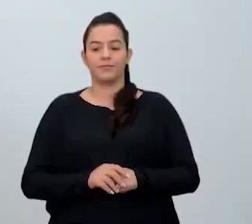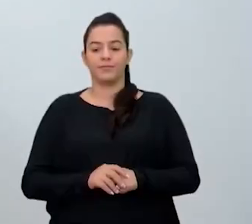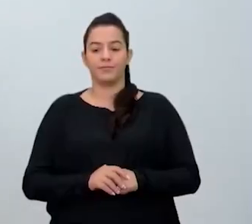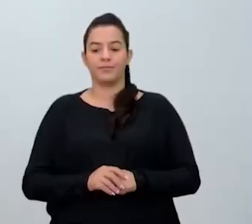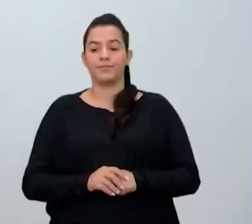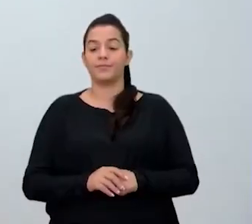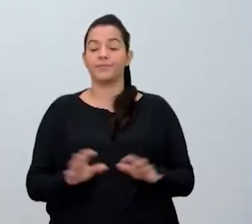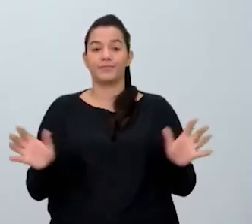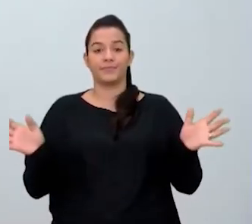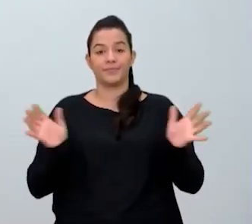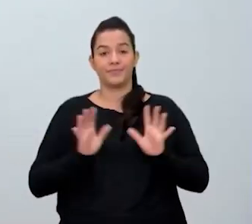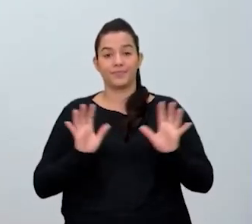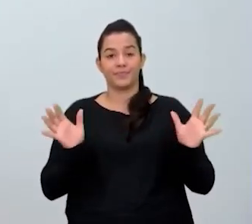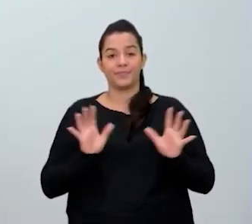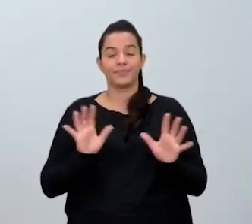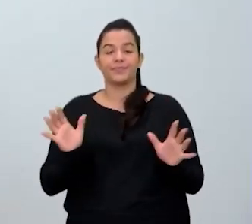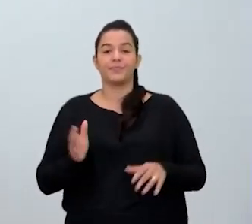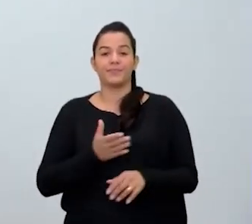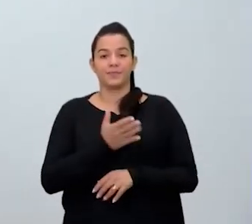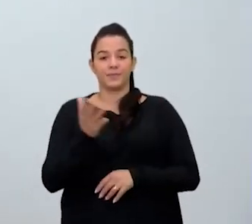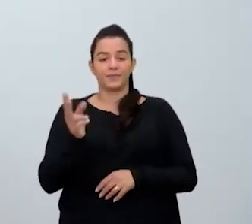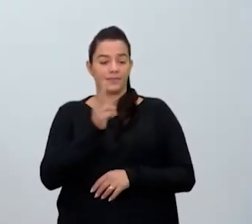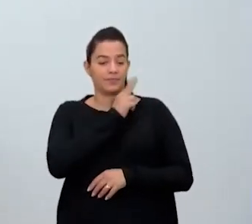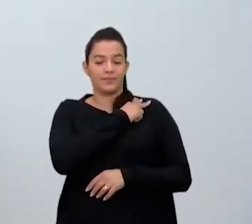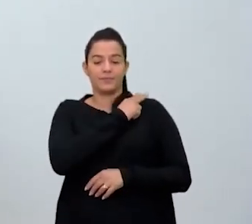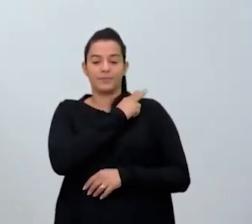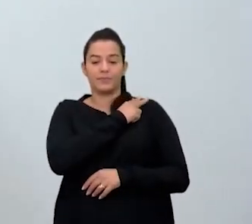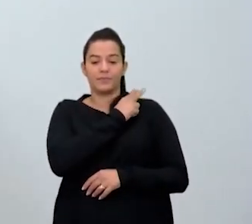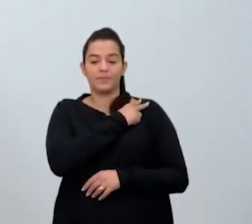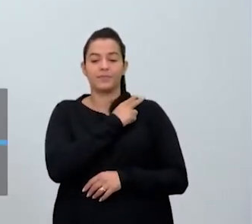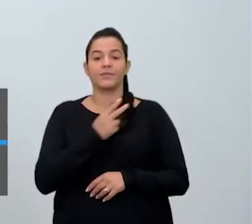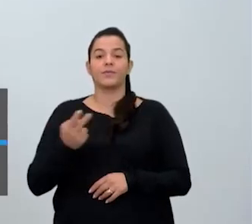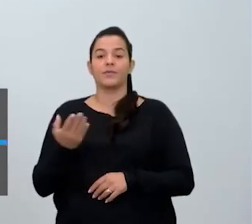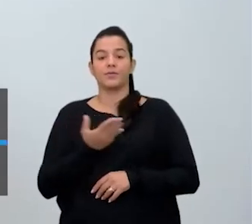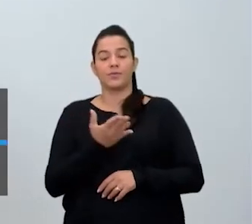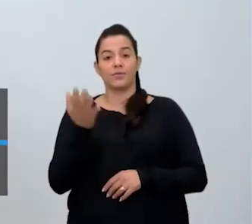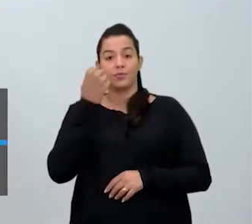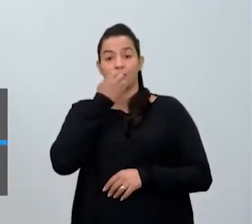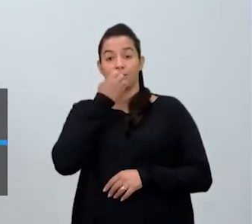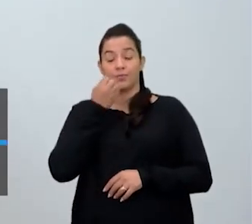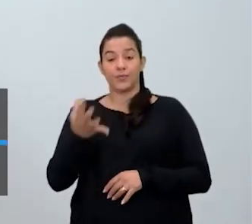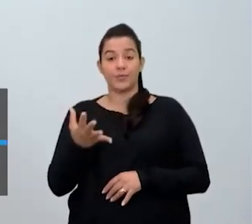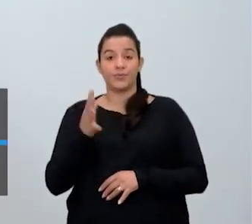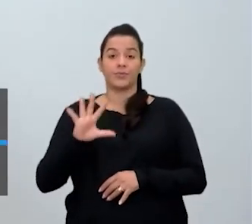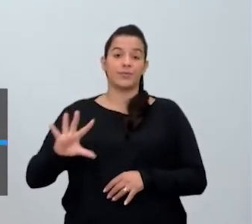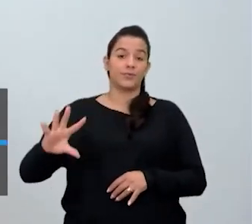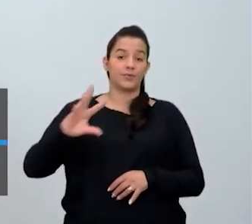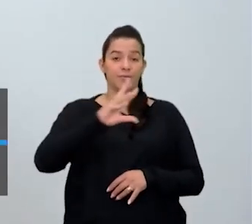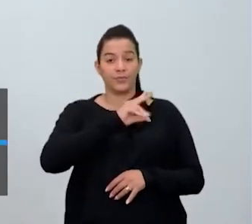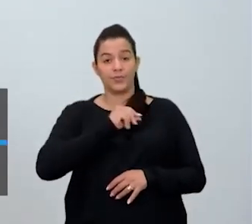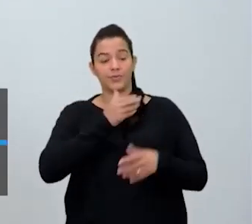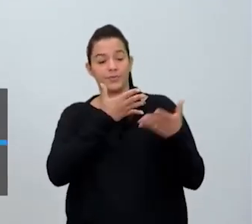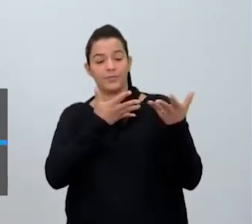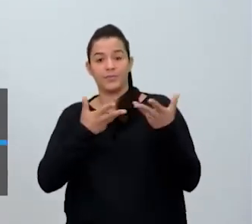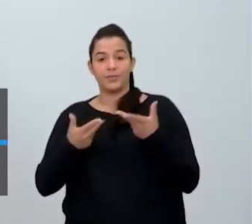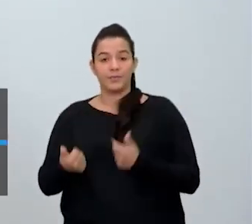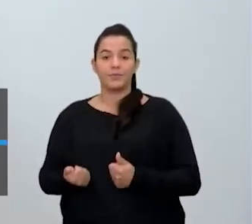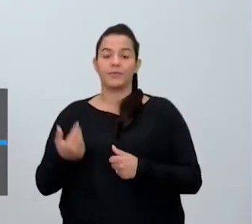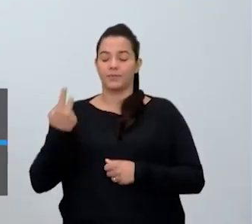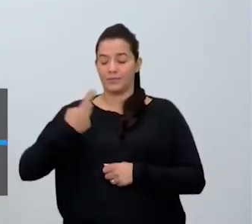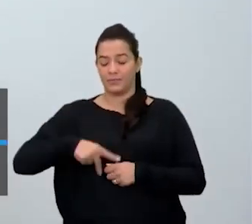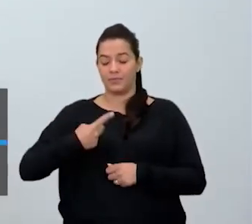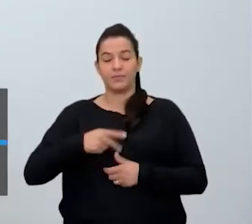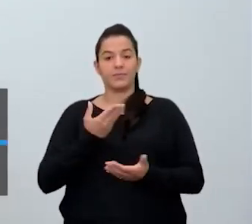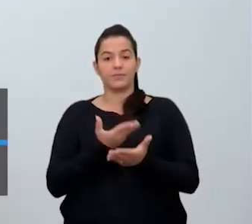Oi, salve galera do segundo ano médio, sejam todos, sejam todas muito